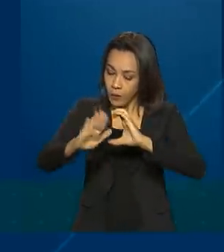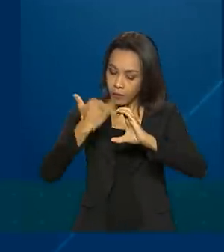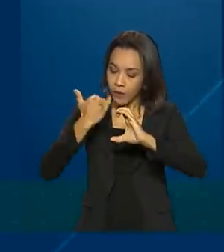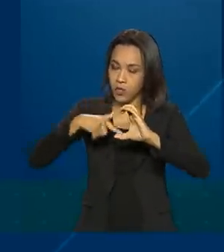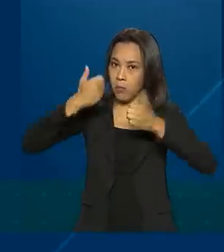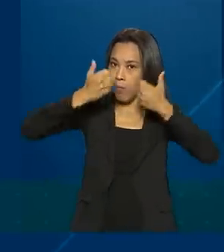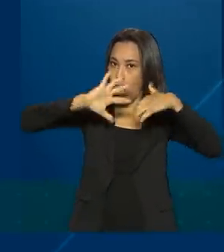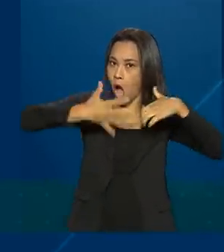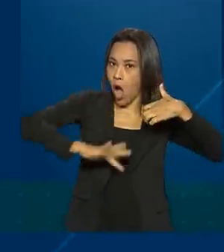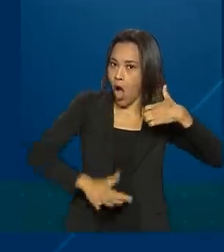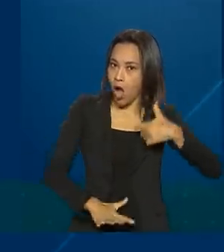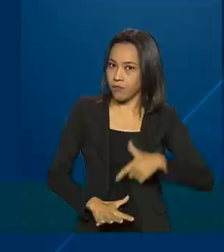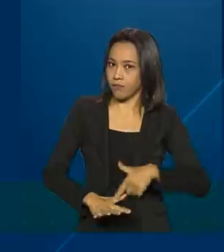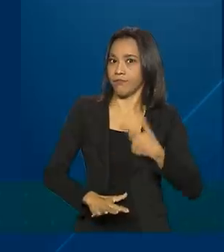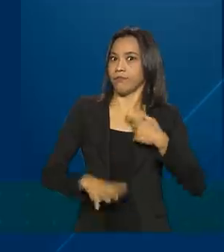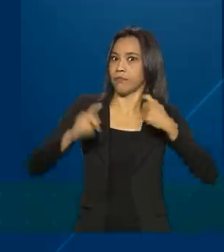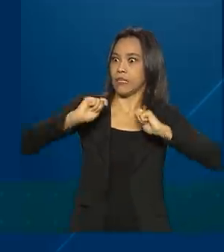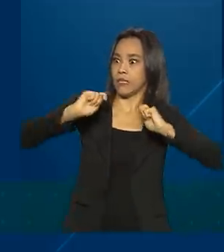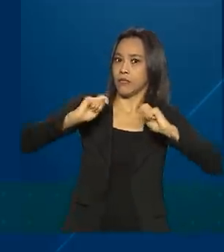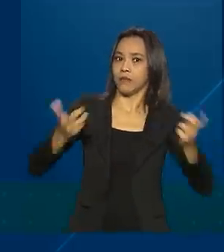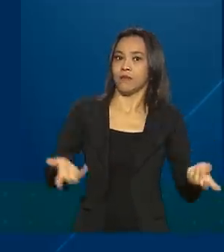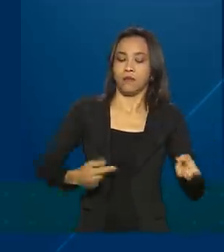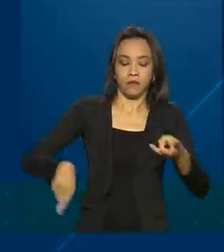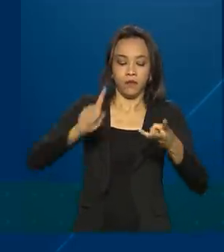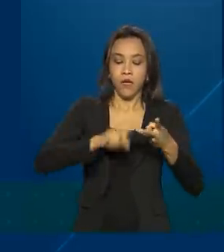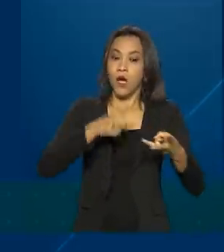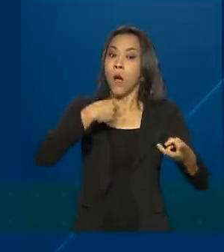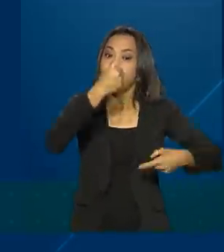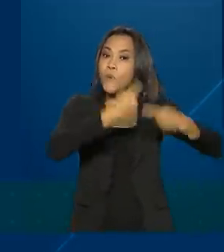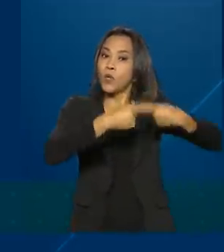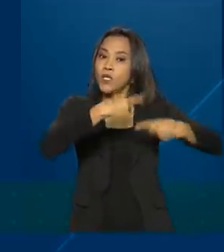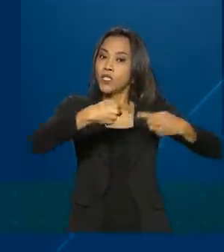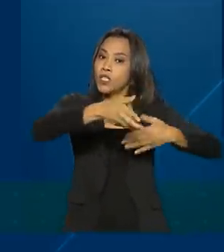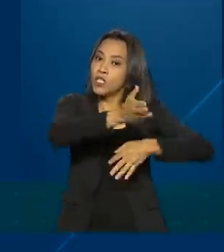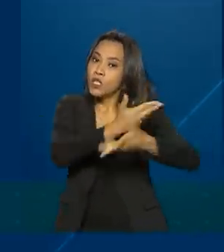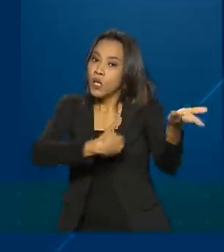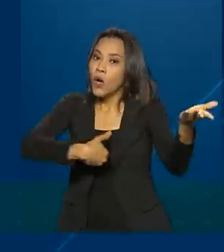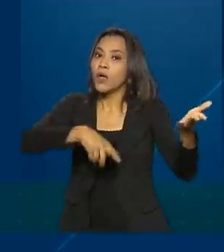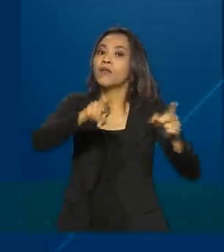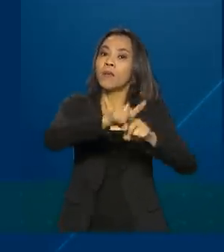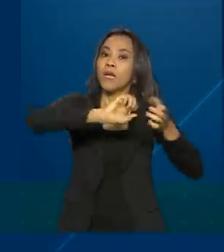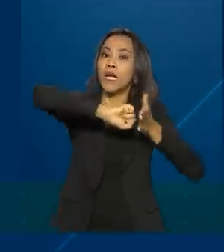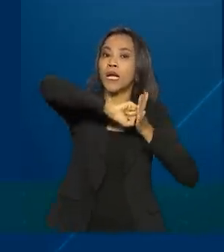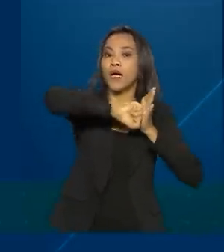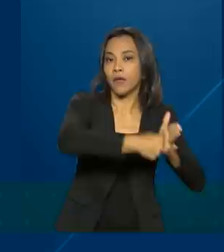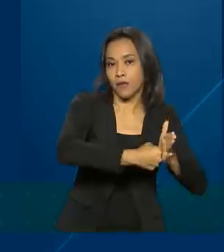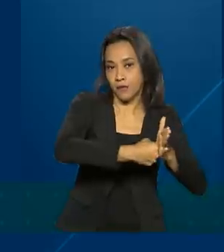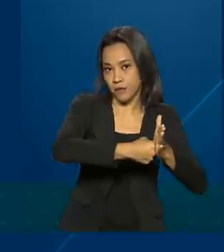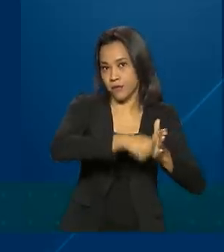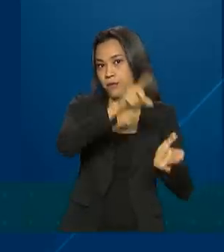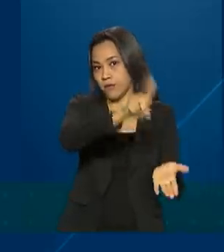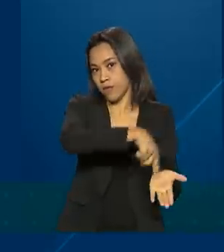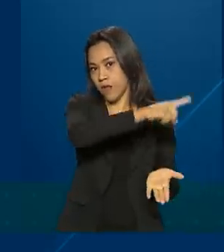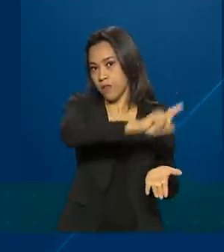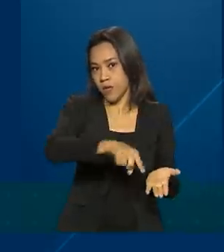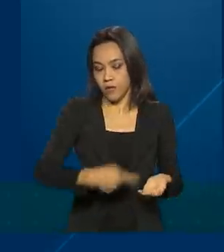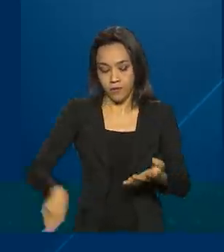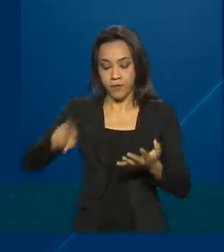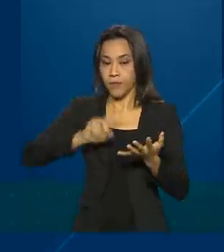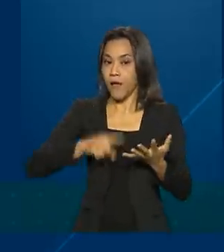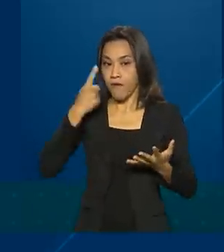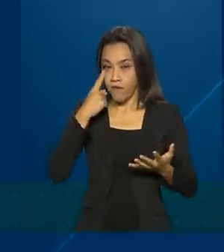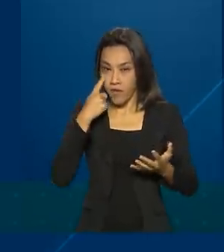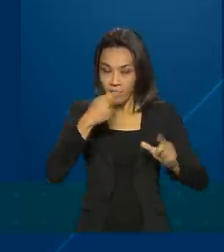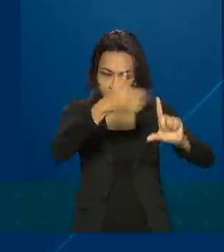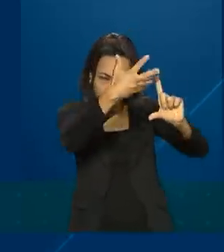tentadoras demais confira a política de troca e cancelamento de compras das lojas cheque se